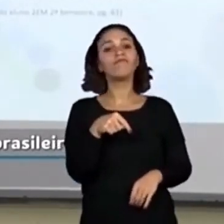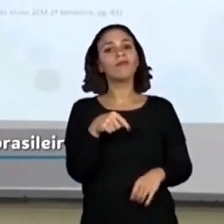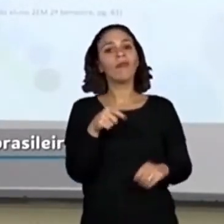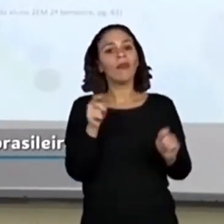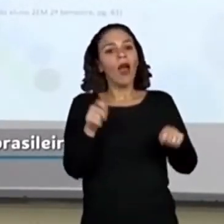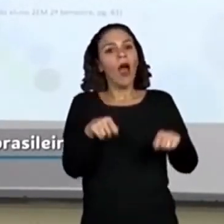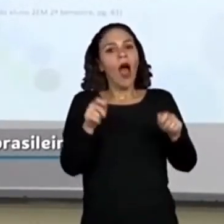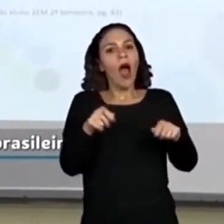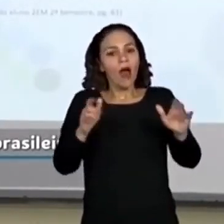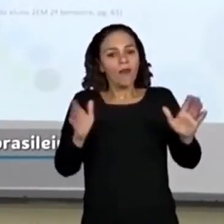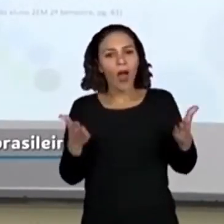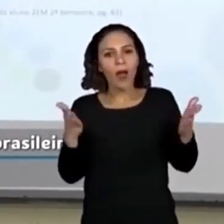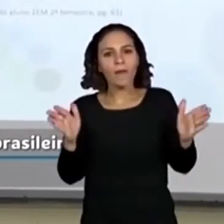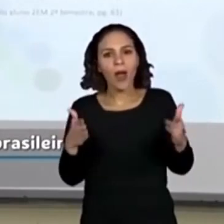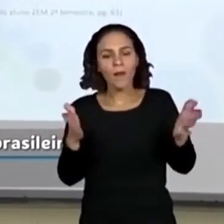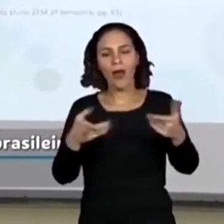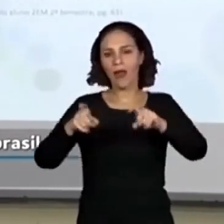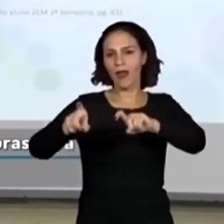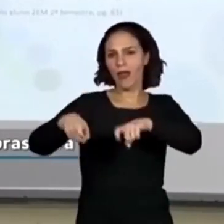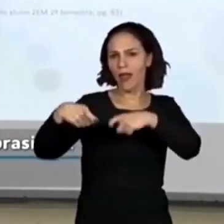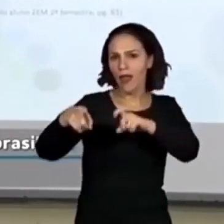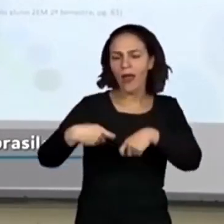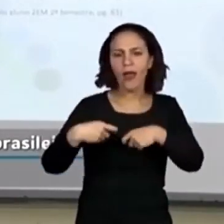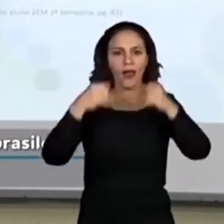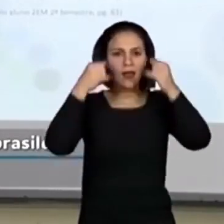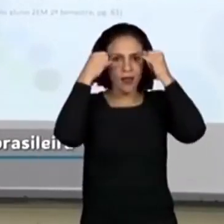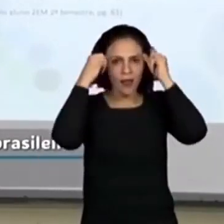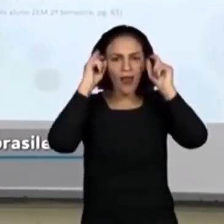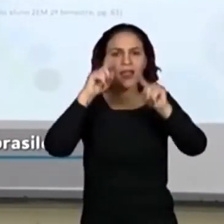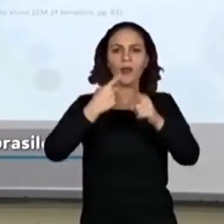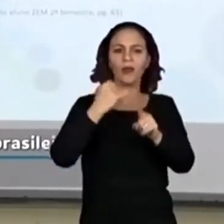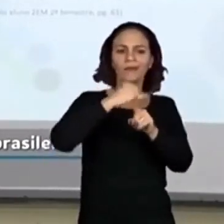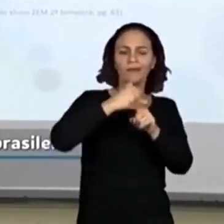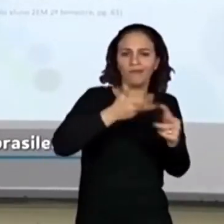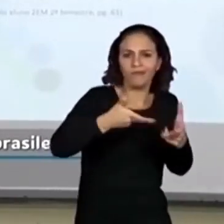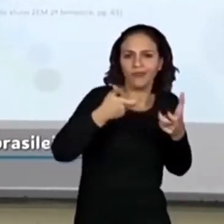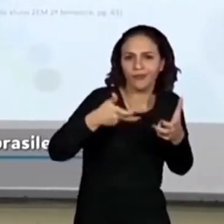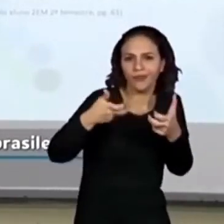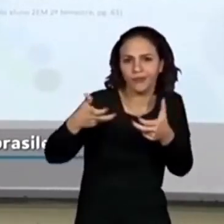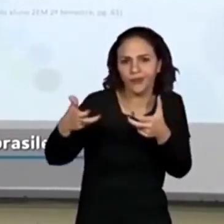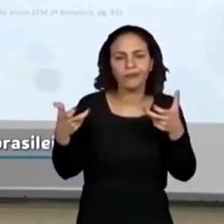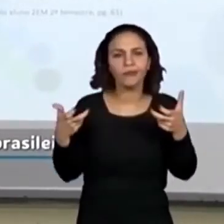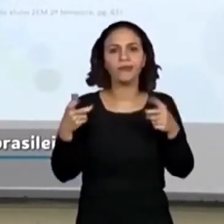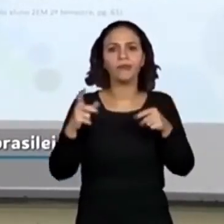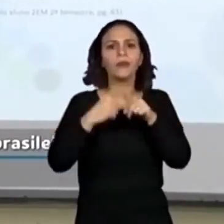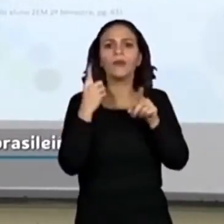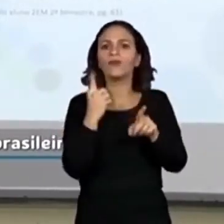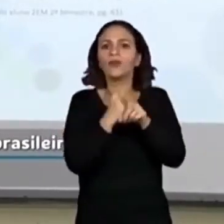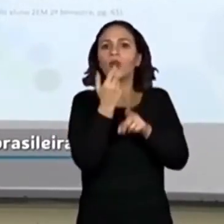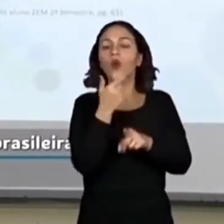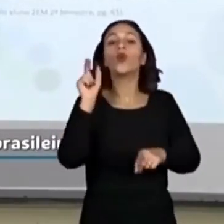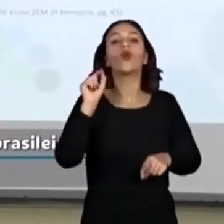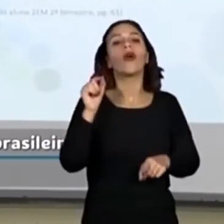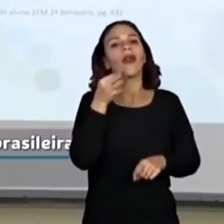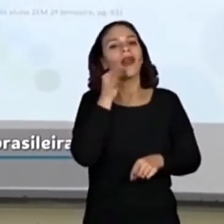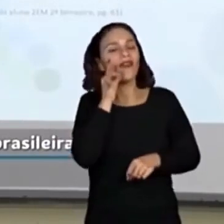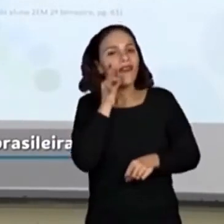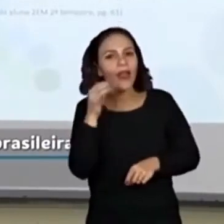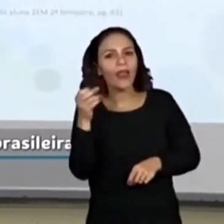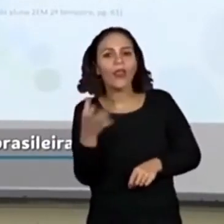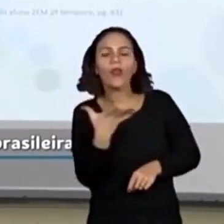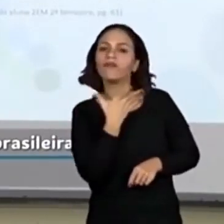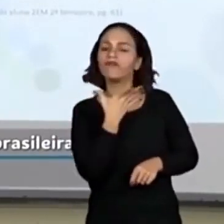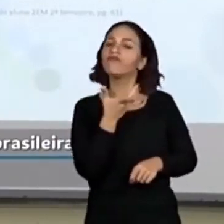favorecendo a agricultura, a pecuária, depois a mineração, depois encontraram um outro produto que foi o café, e o país